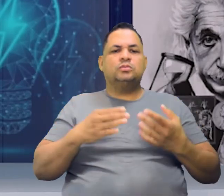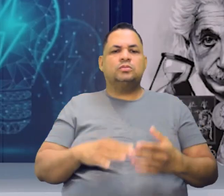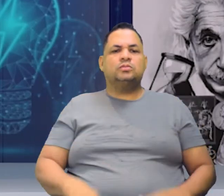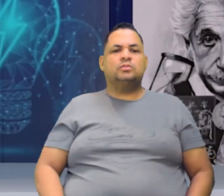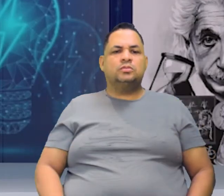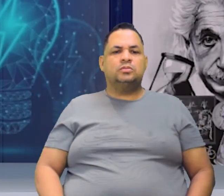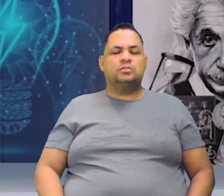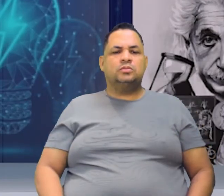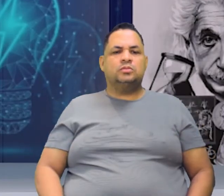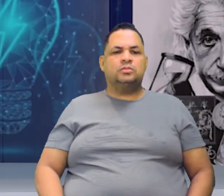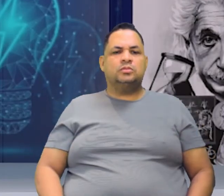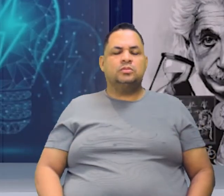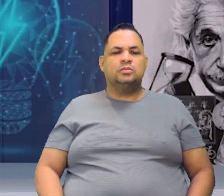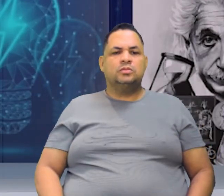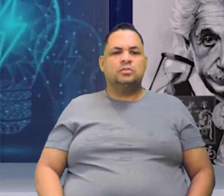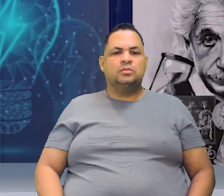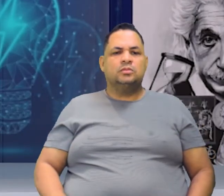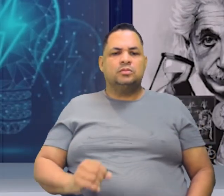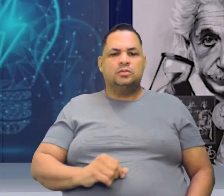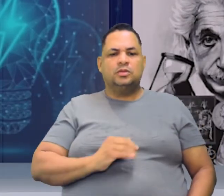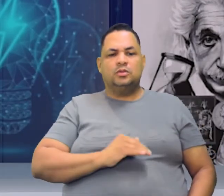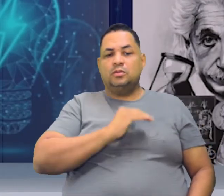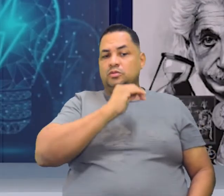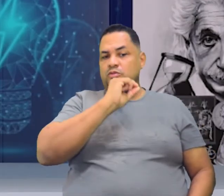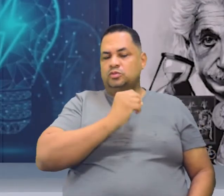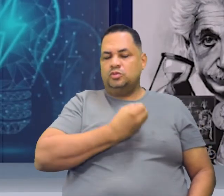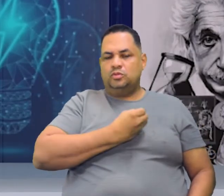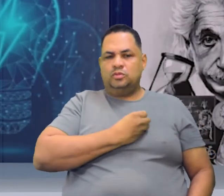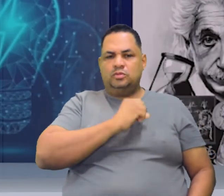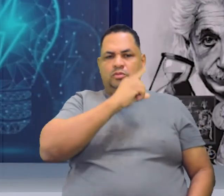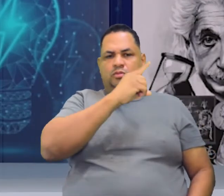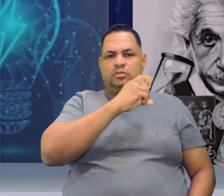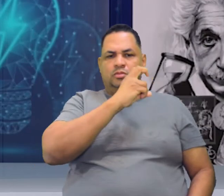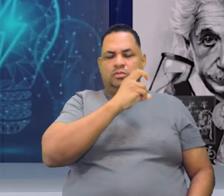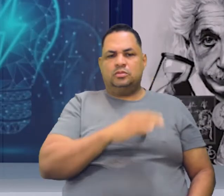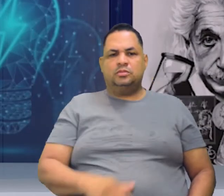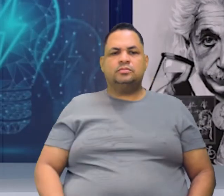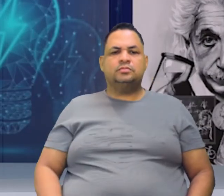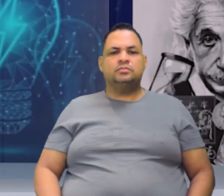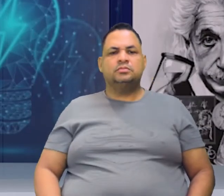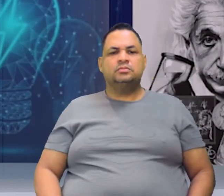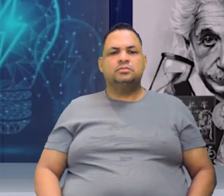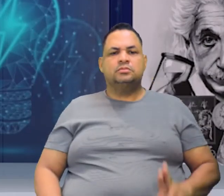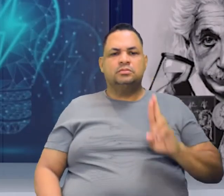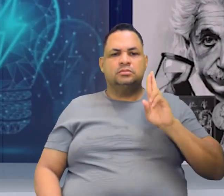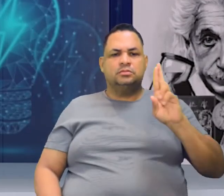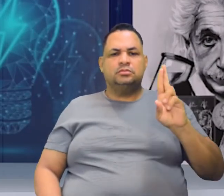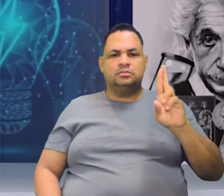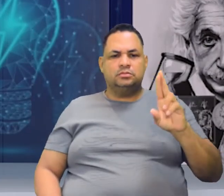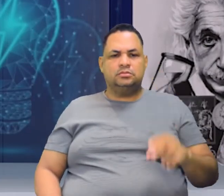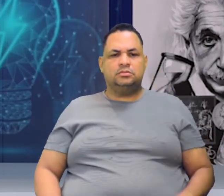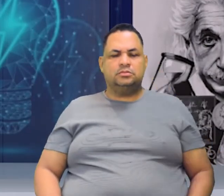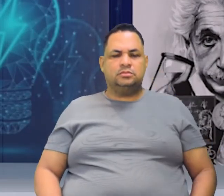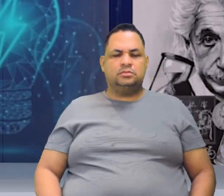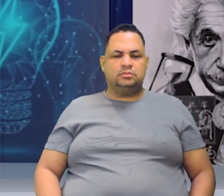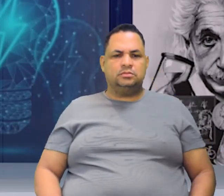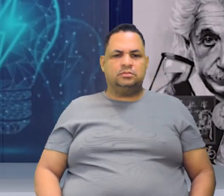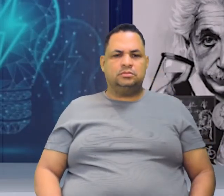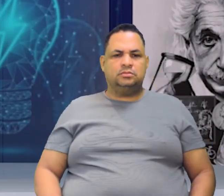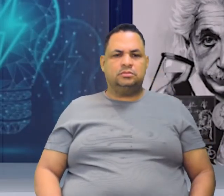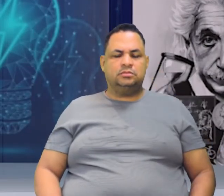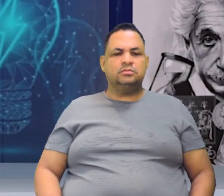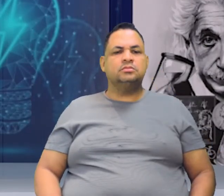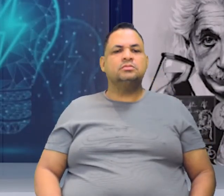ser sempre no sentido, gente, do maior valor, 50, 30. Então, a resultante vai ser para onde? Para cá,